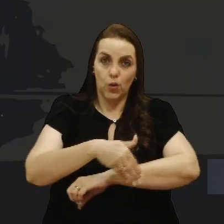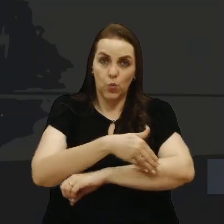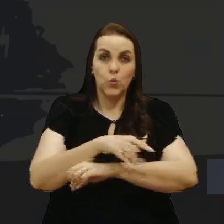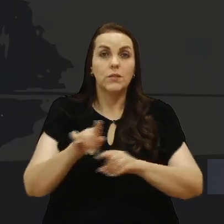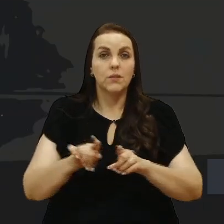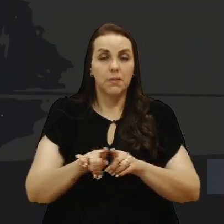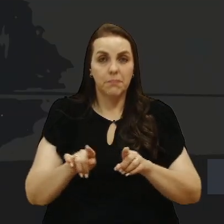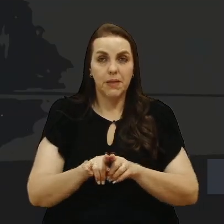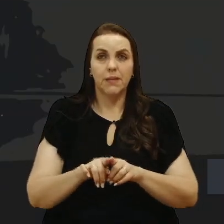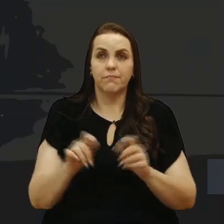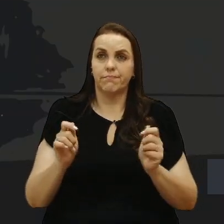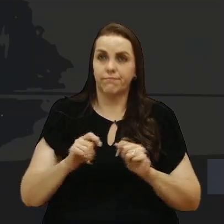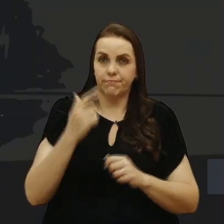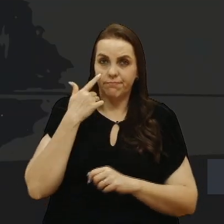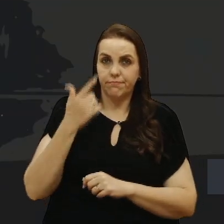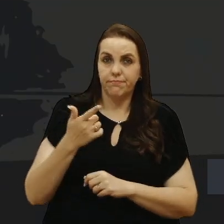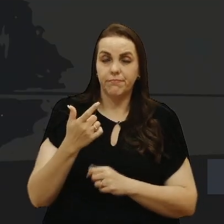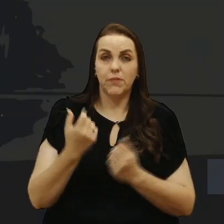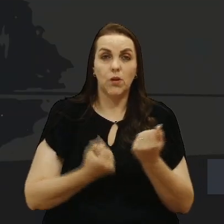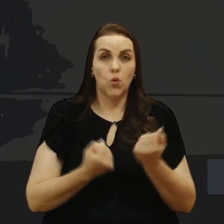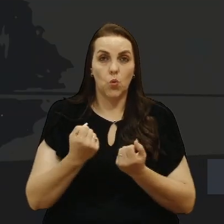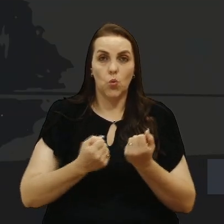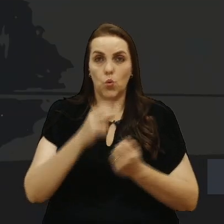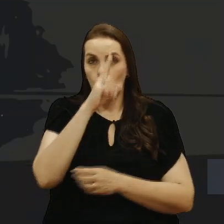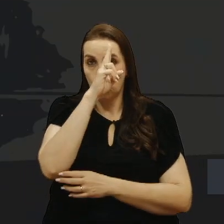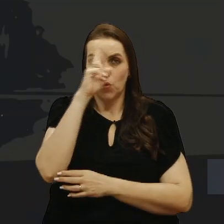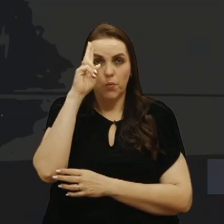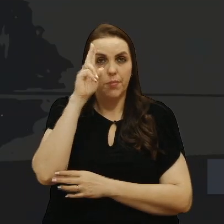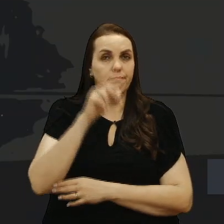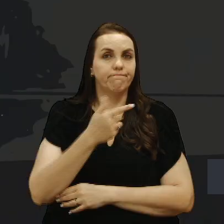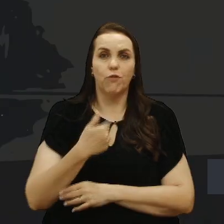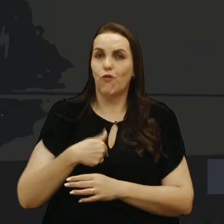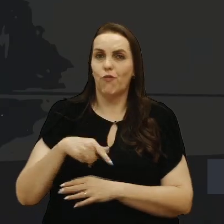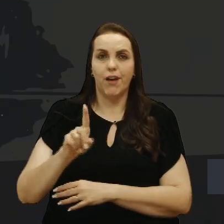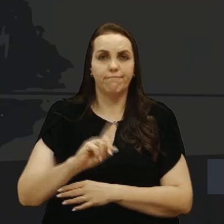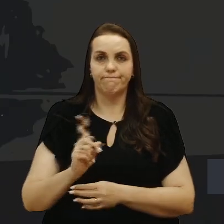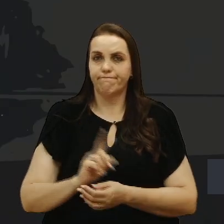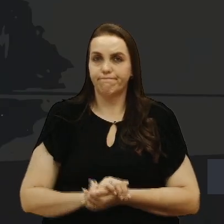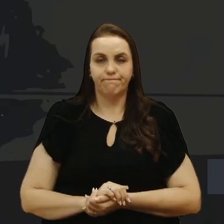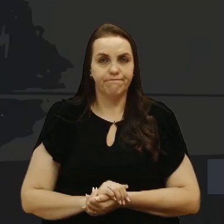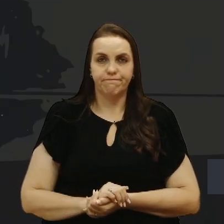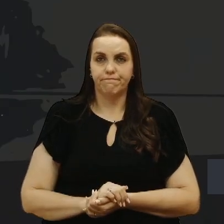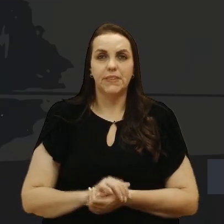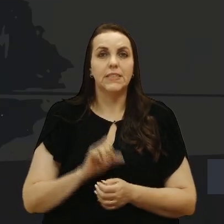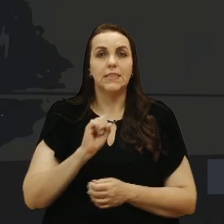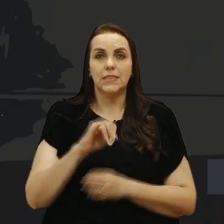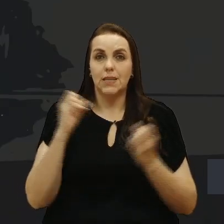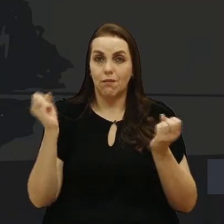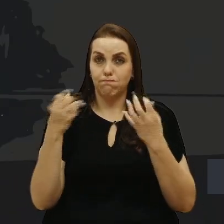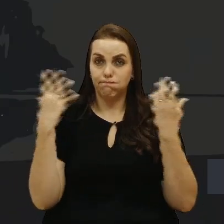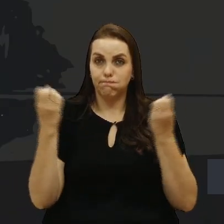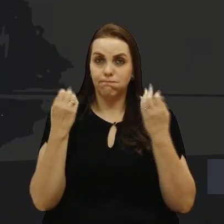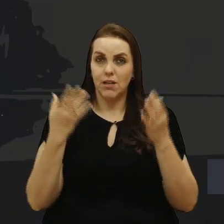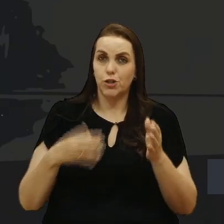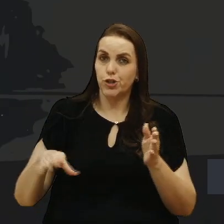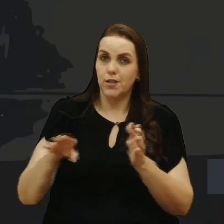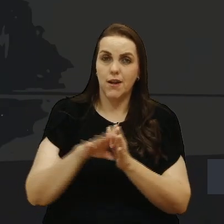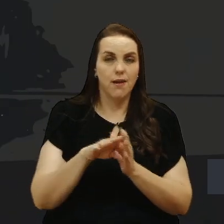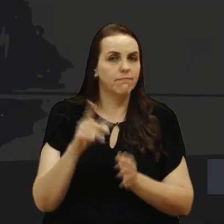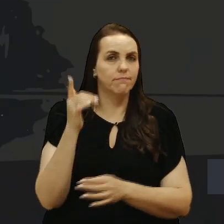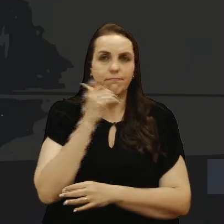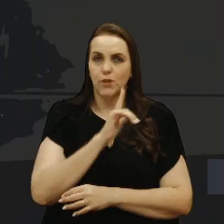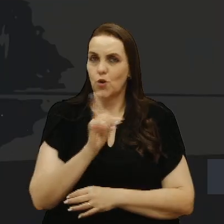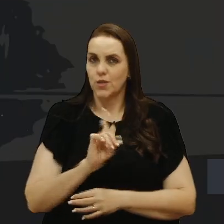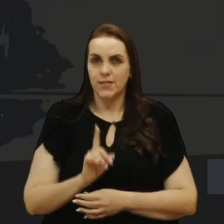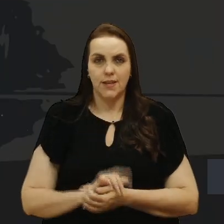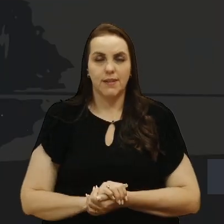ver, hoje motorista de aplicativo nenhum vai lá porque não consegue sair. Se uma ambulância precisar chegar naquele local ali, ela não consegue